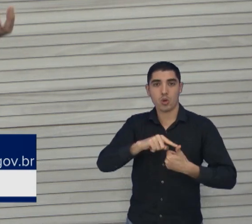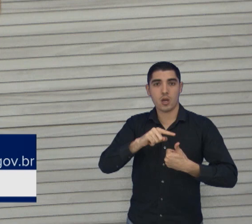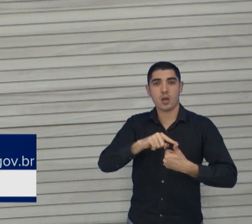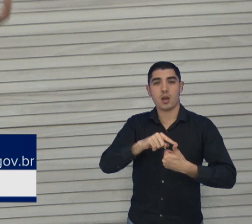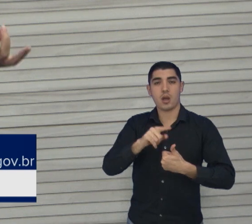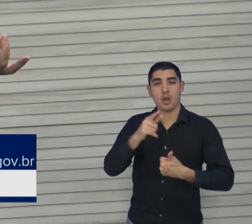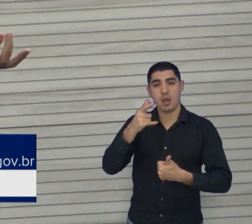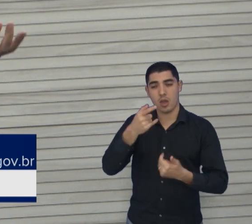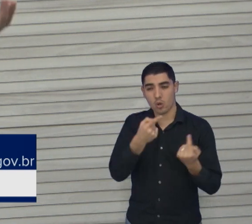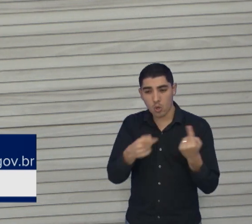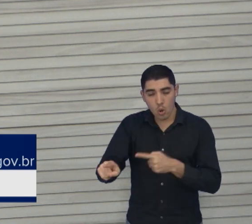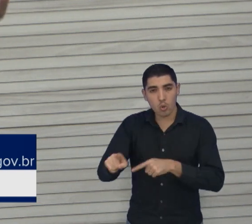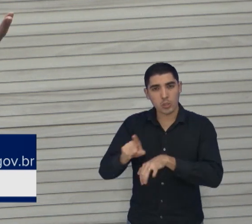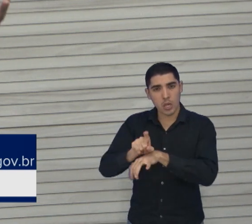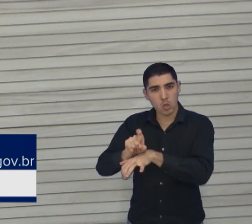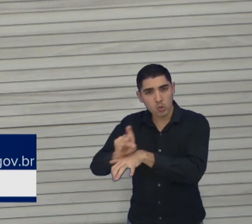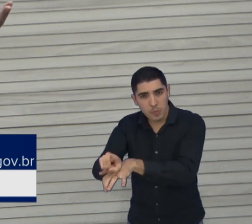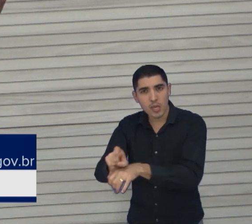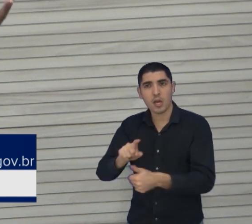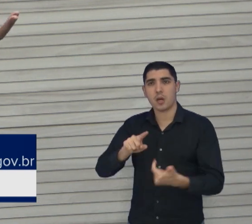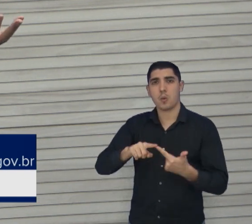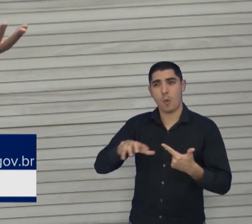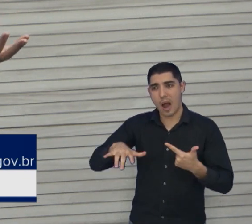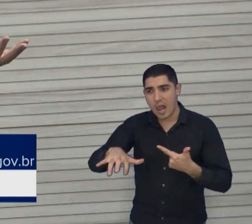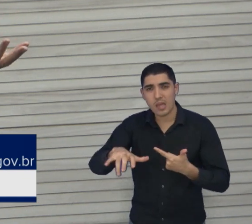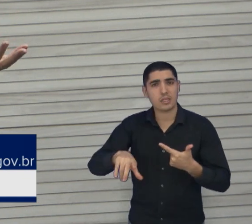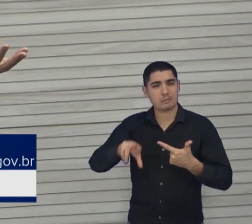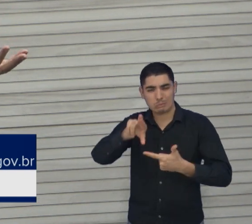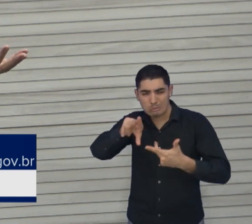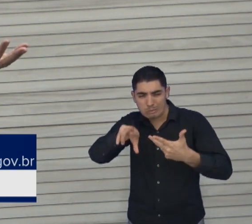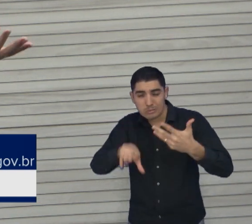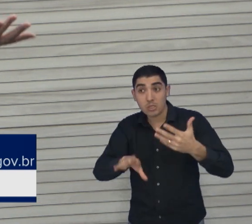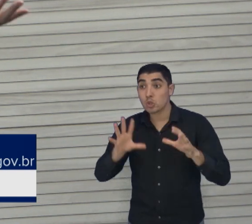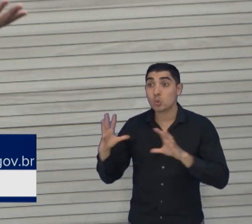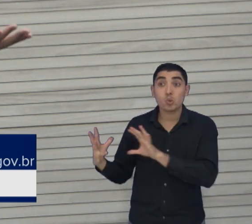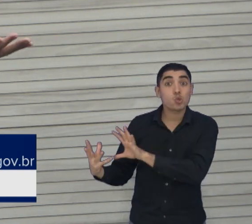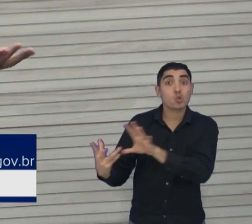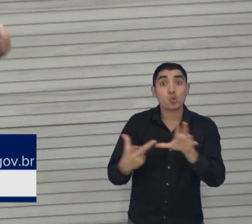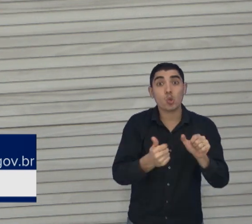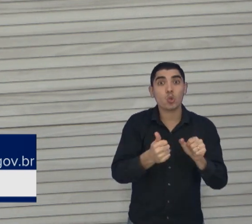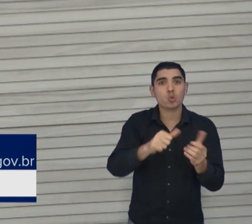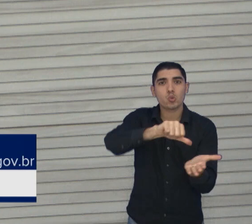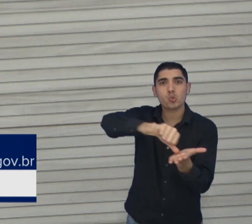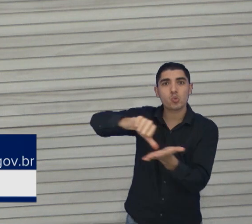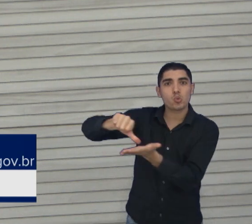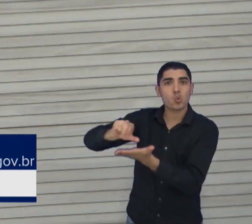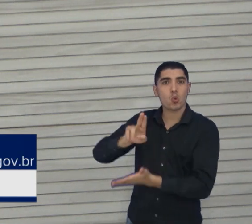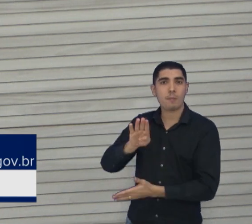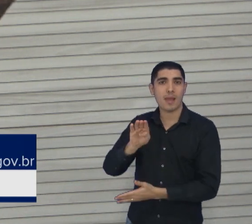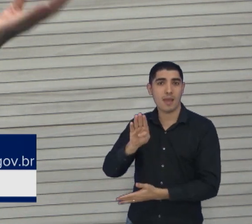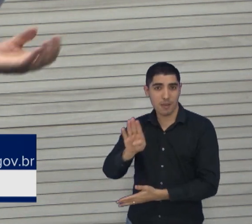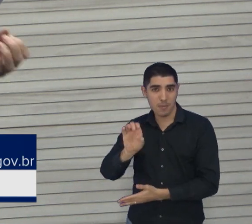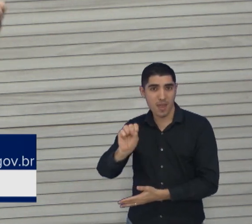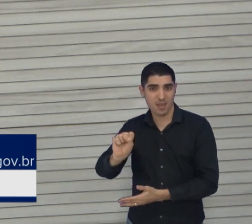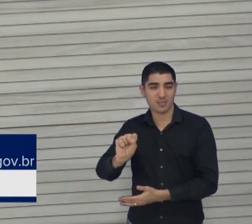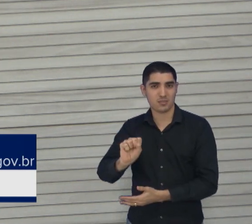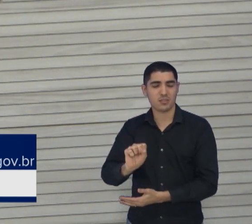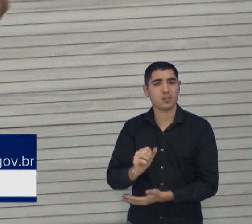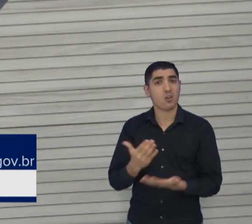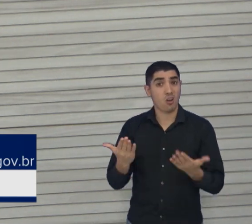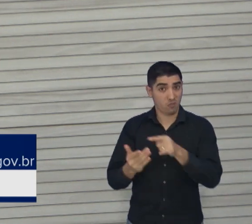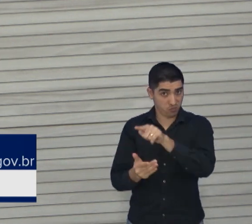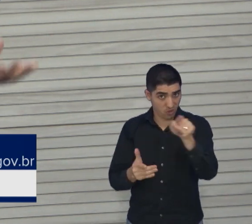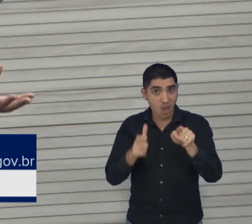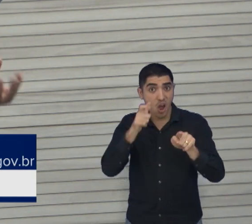anti-aracnídeo e anti-escorpiônico em todas as unidades de saúde. Olha, sabe-se, todo mundo está vendo na